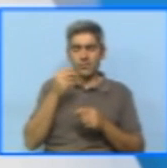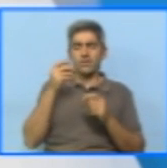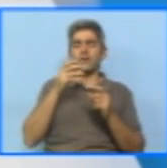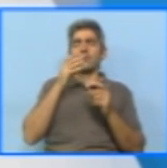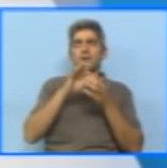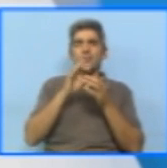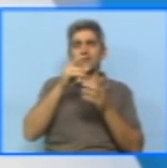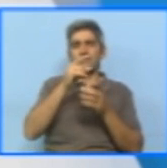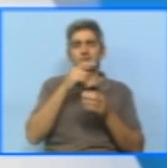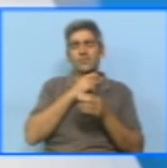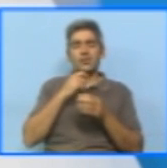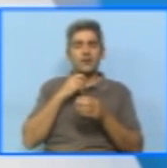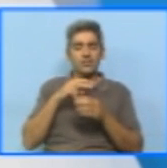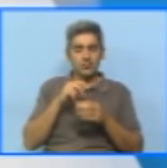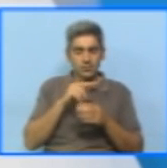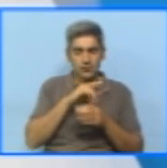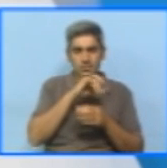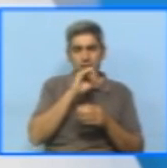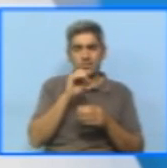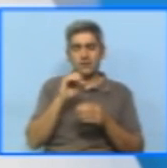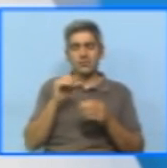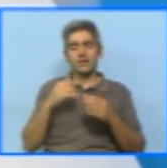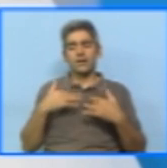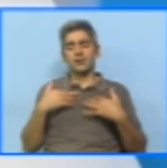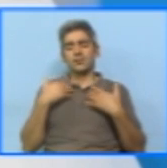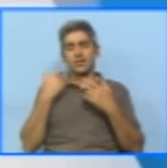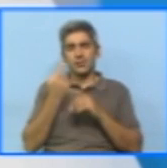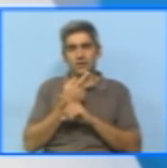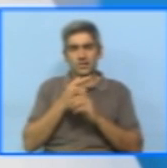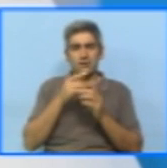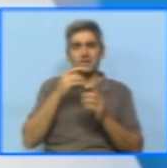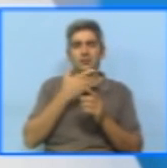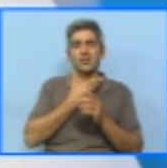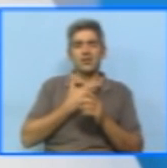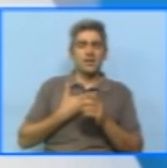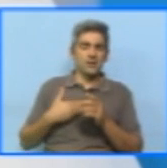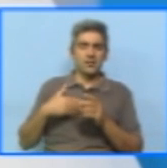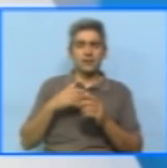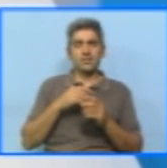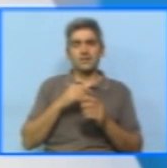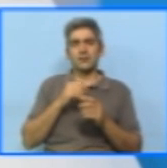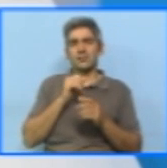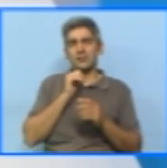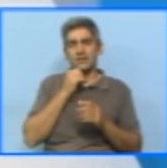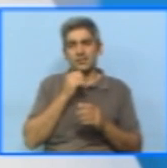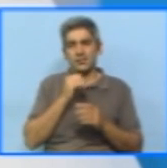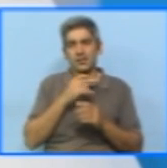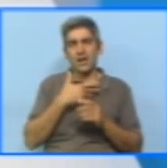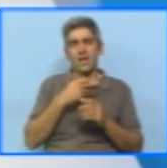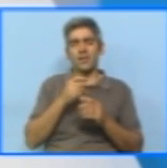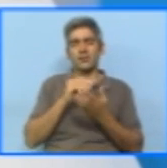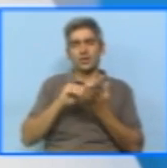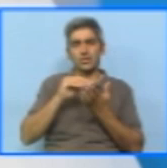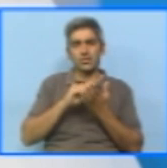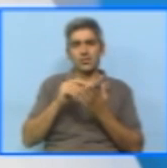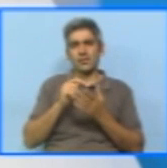Padre Nélio, o desejo. De facto, a Sagrada Escritura fala dele. Por exemplo, o Evangelho de